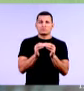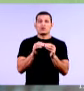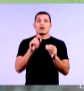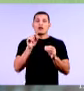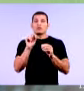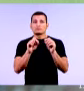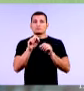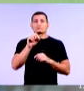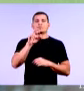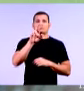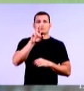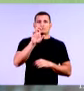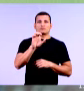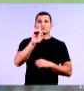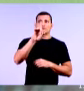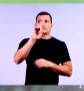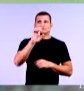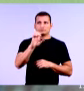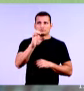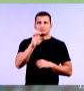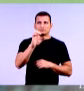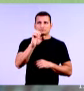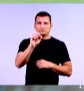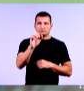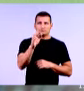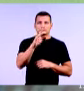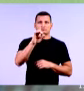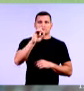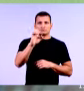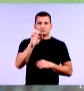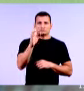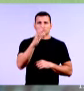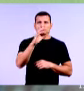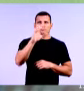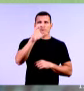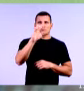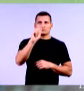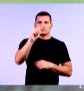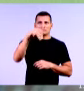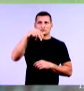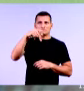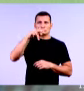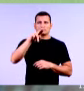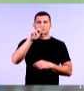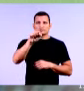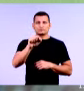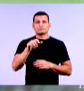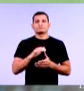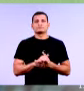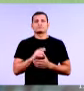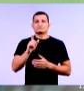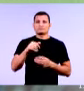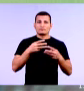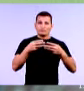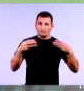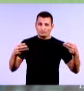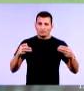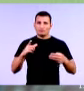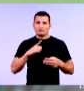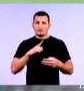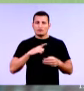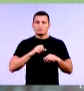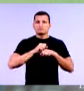rede de campos? Rede de campos são redes locais distribuídas em áreas de edifícios ou